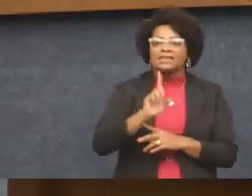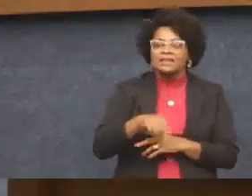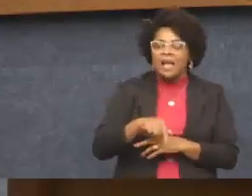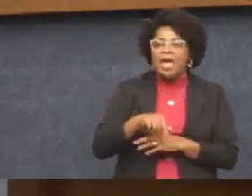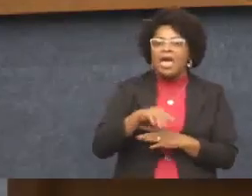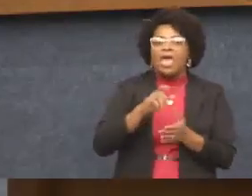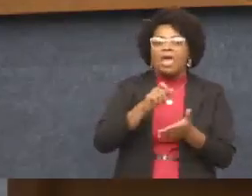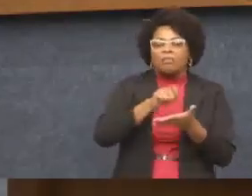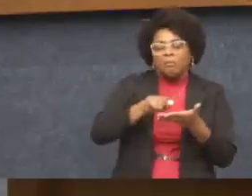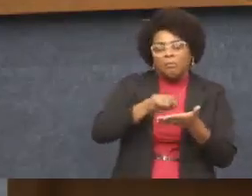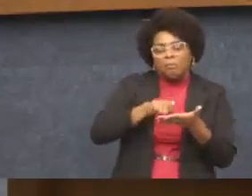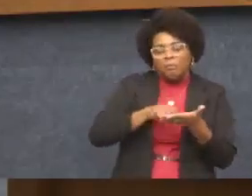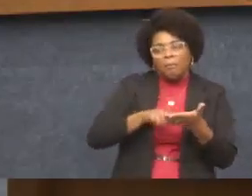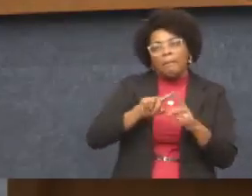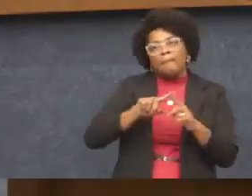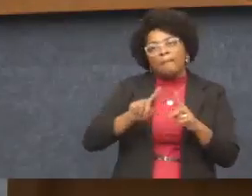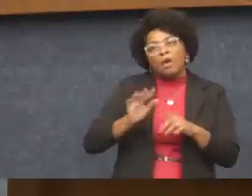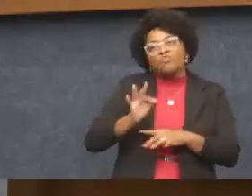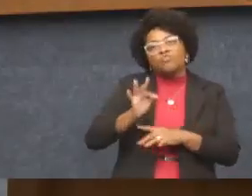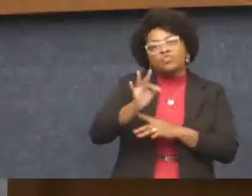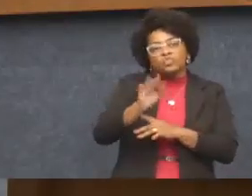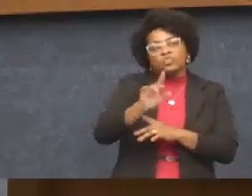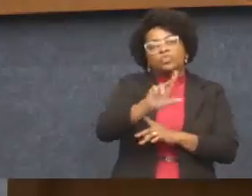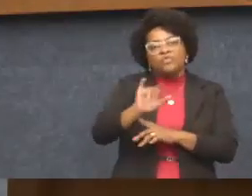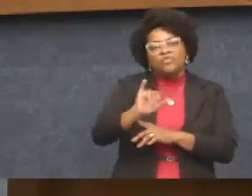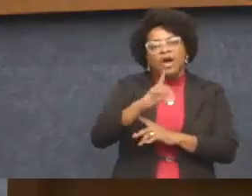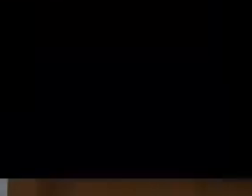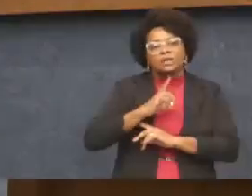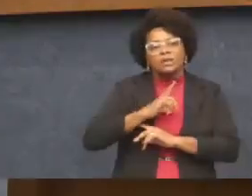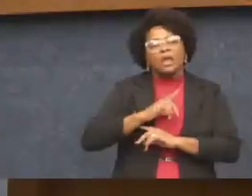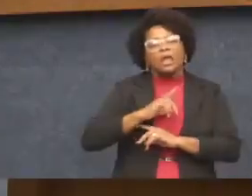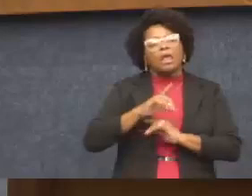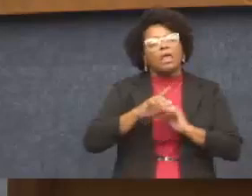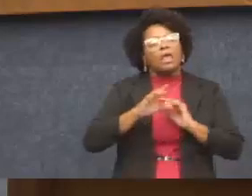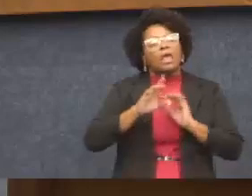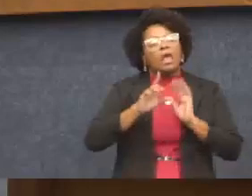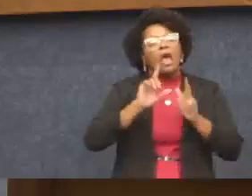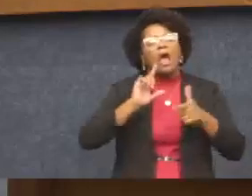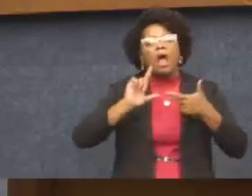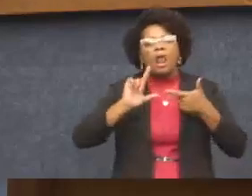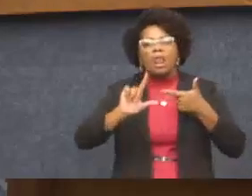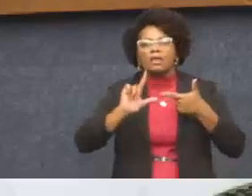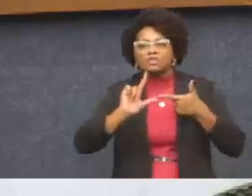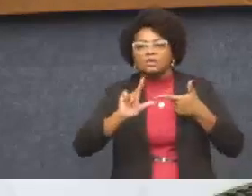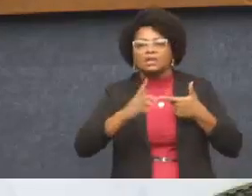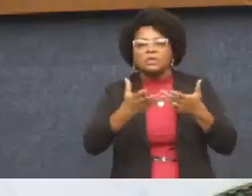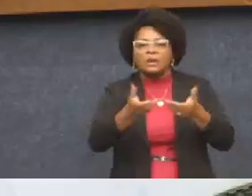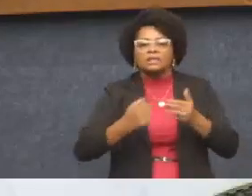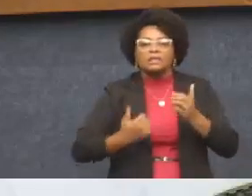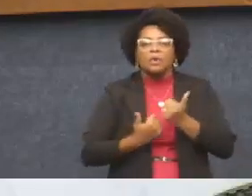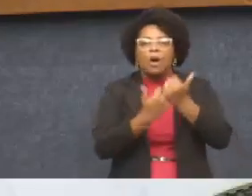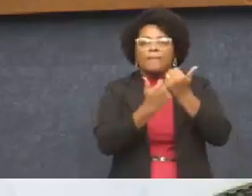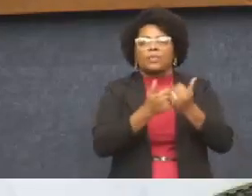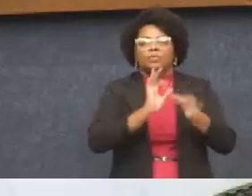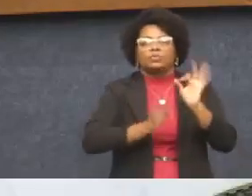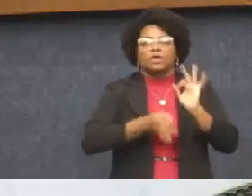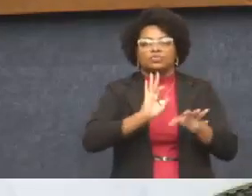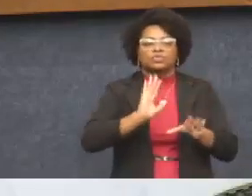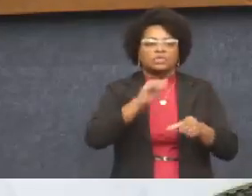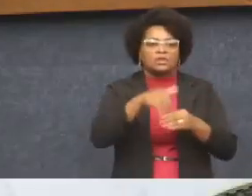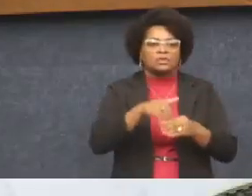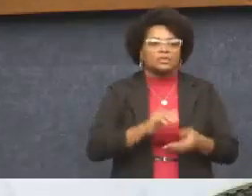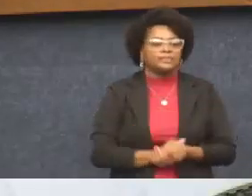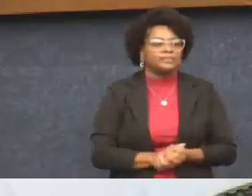mas, para o futuro, a gente prepara a legislação para que possa receber o apoio da Justiça Eleitoral. Obrigado, presidente. Obrigado.